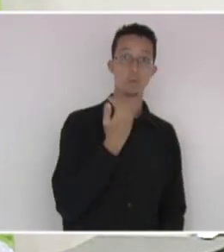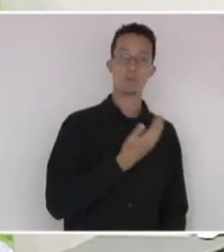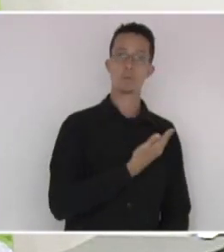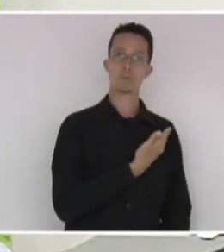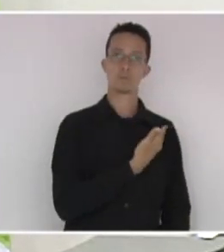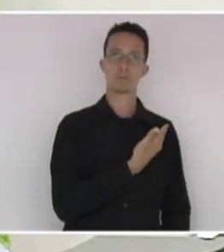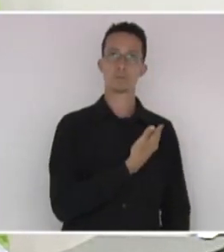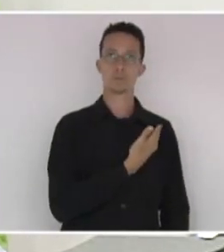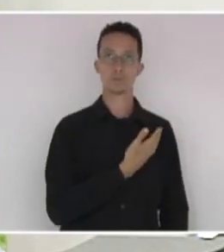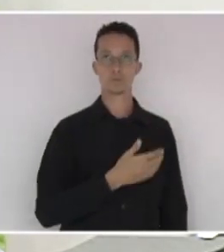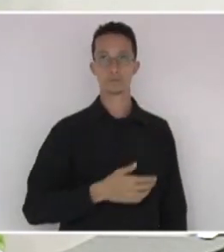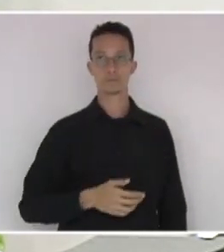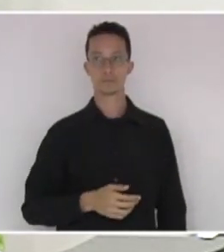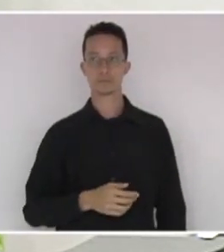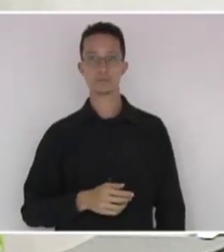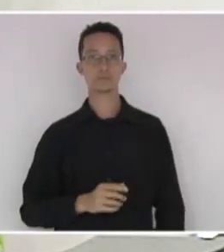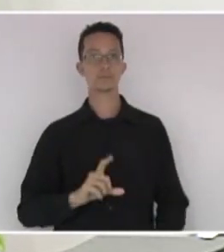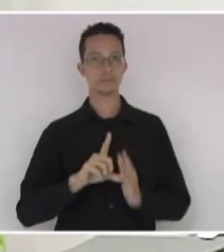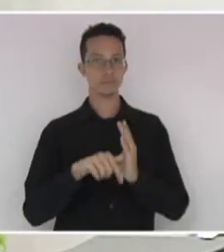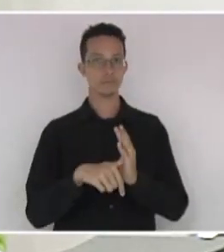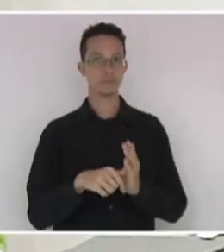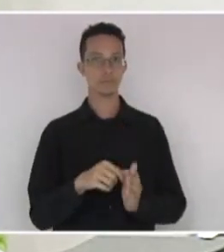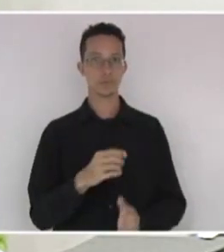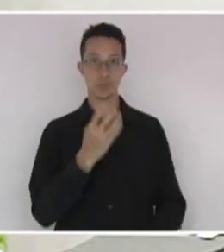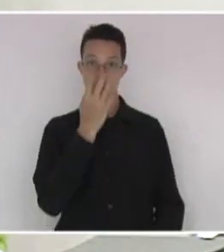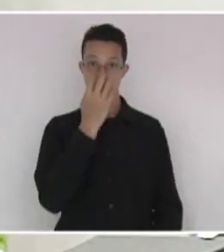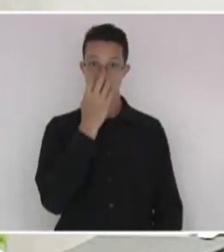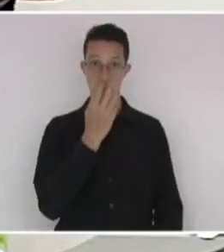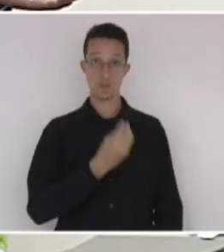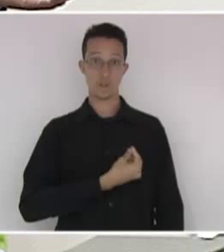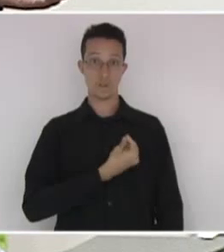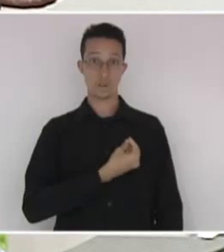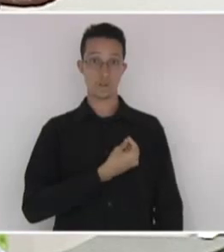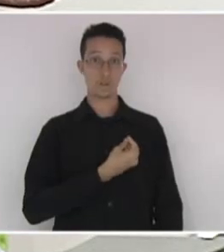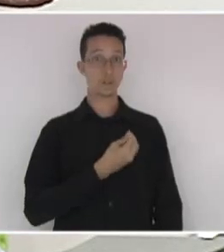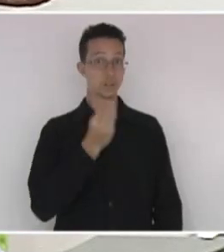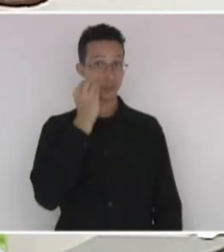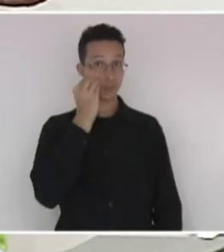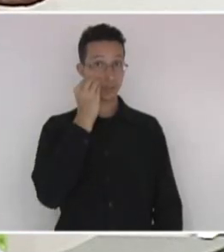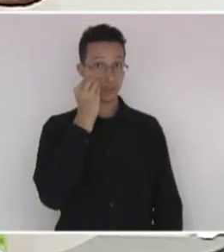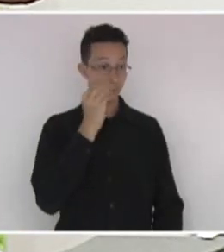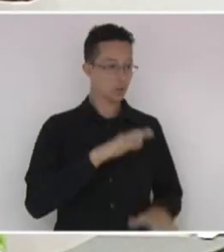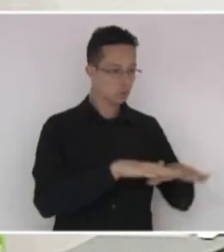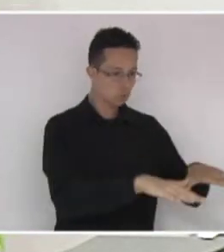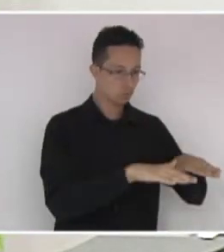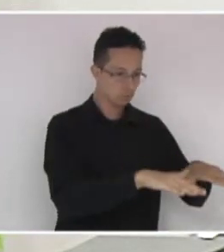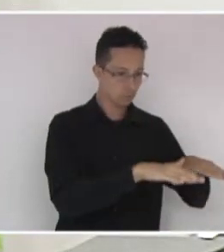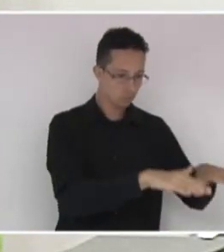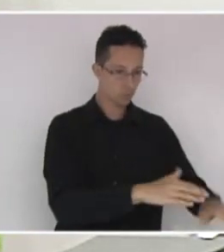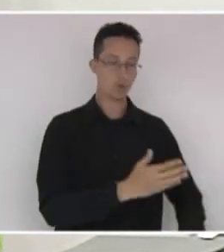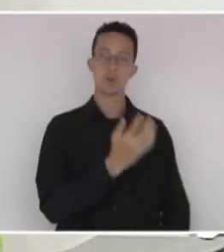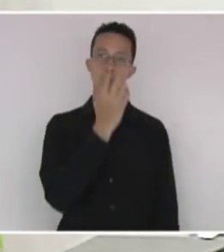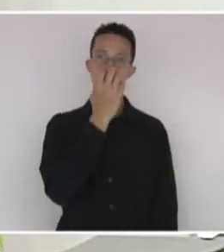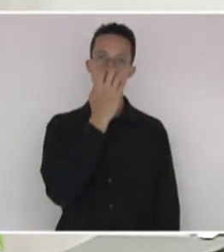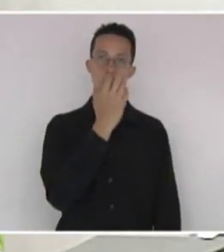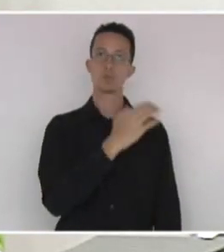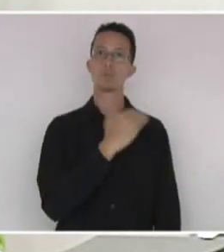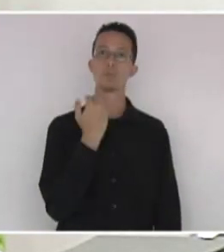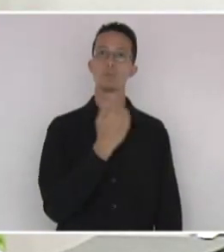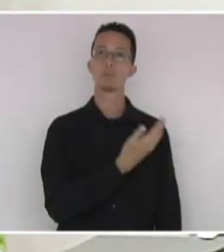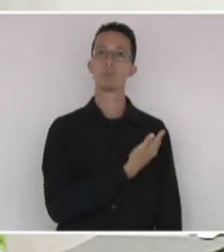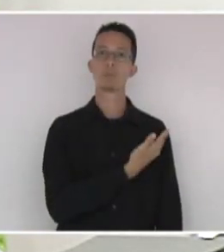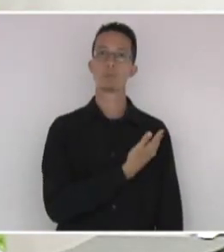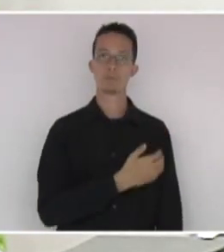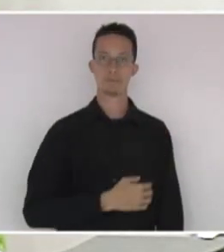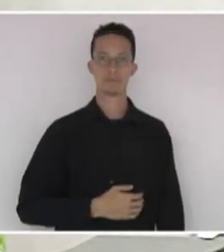tentar puxar para si o amigo morto que já estava duro 12 horas ali. E ele dizendo, eu nunca vi